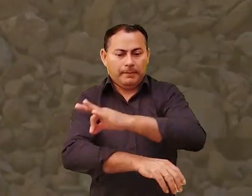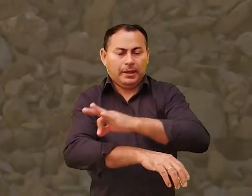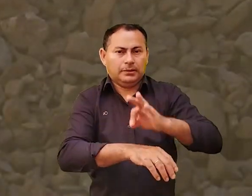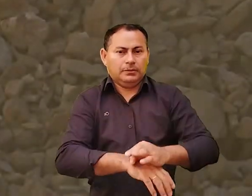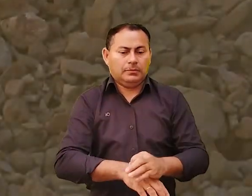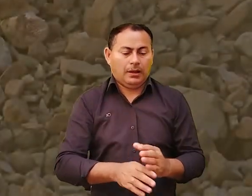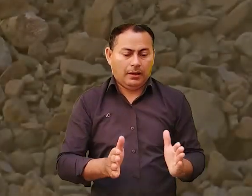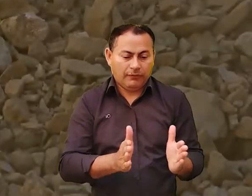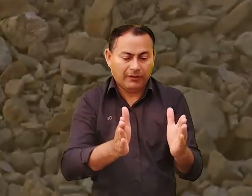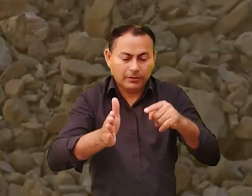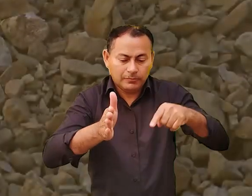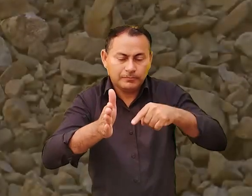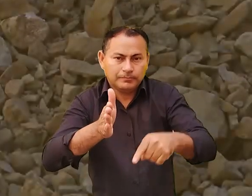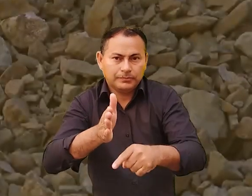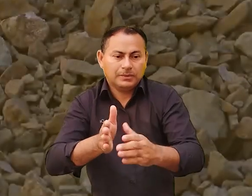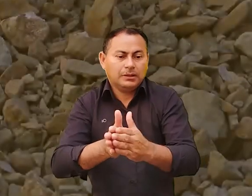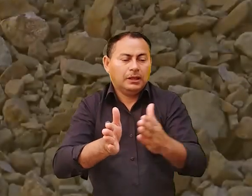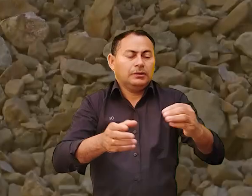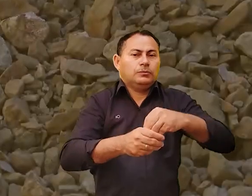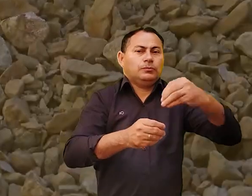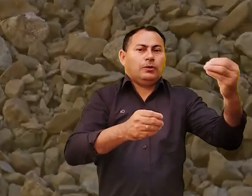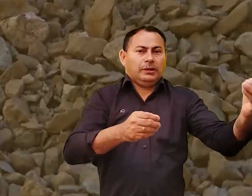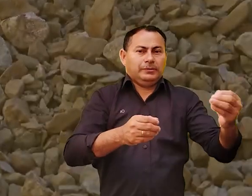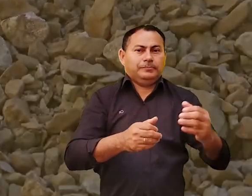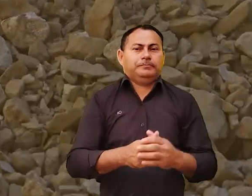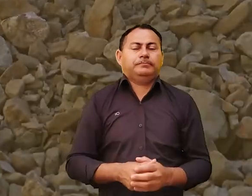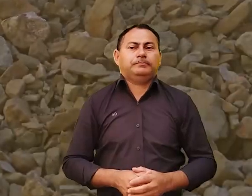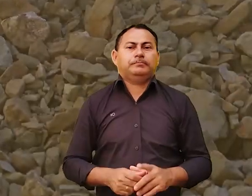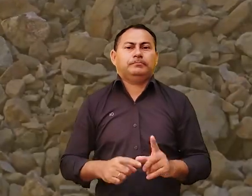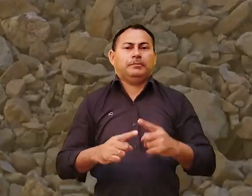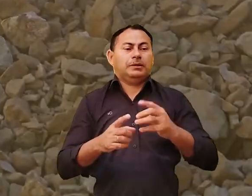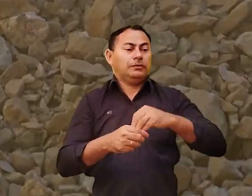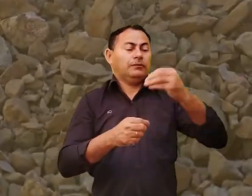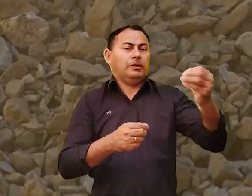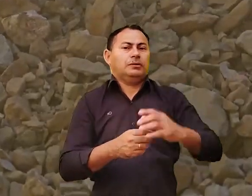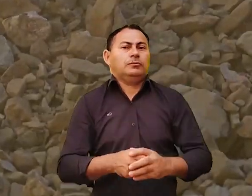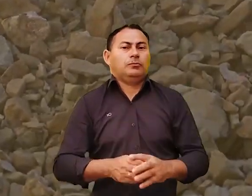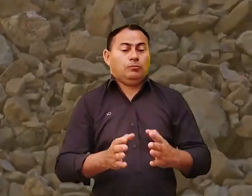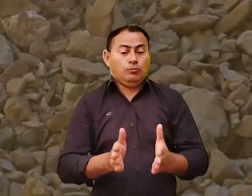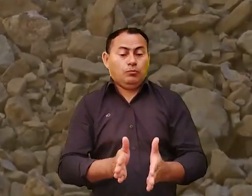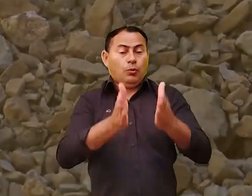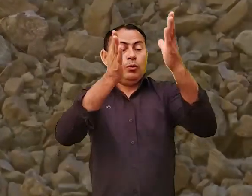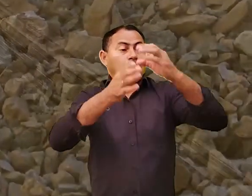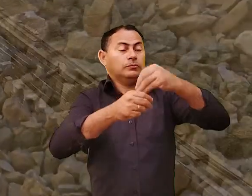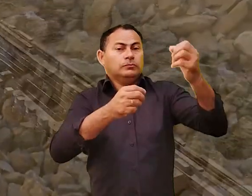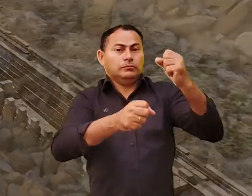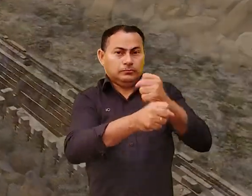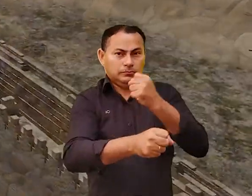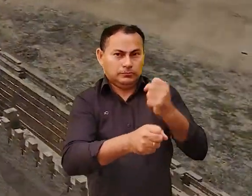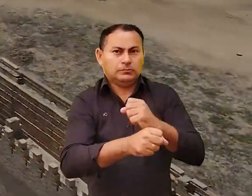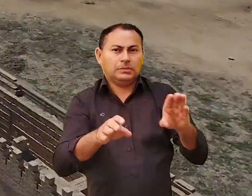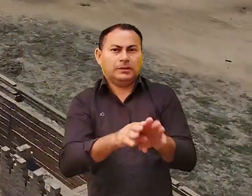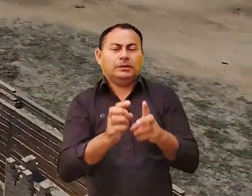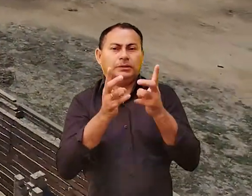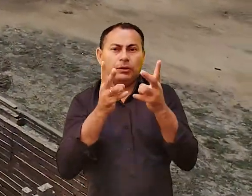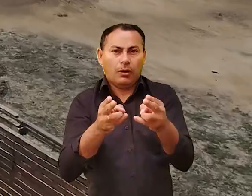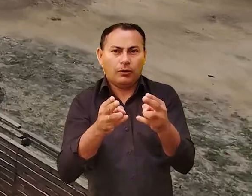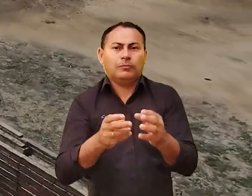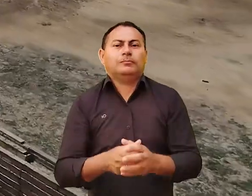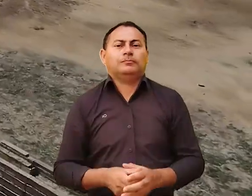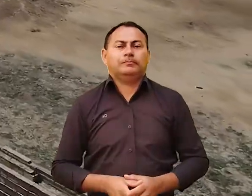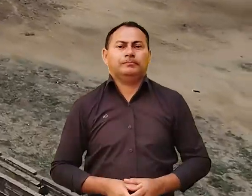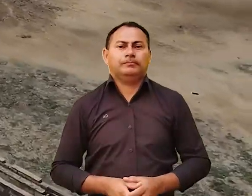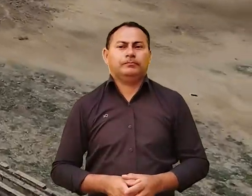com uma vala profunda do lado externo. Mas para fora estava o muro exterior, construído da mesma